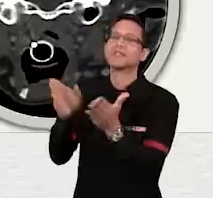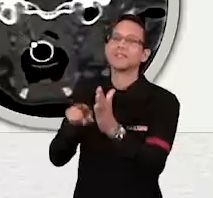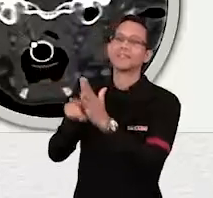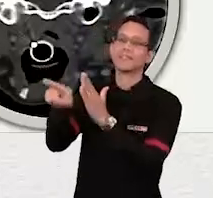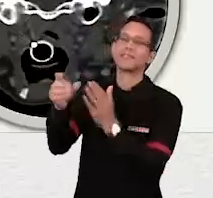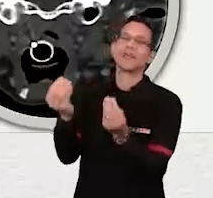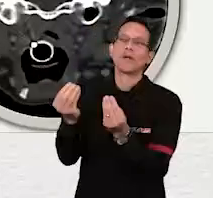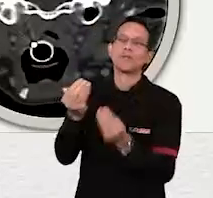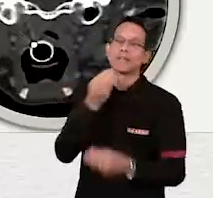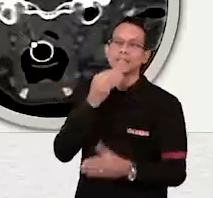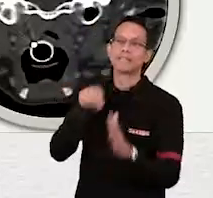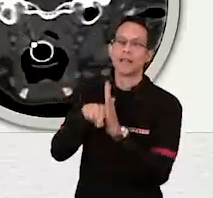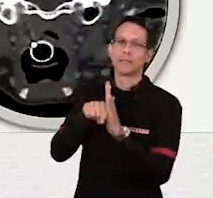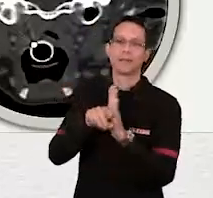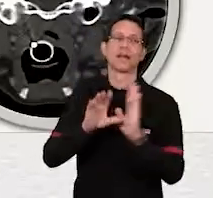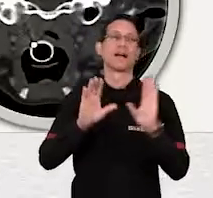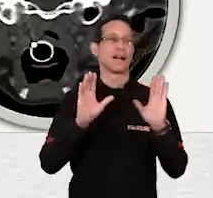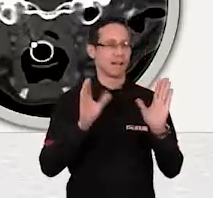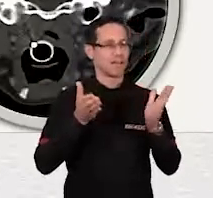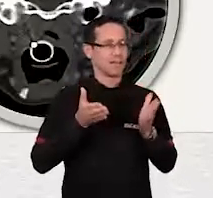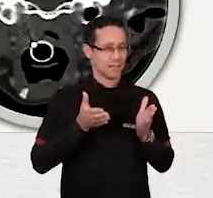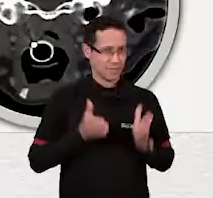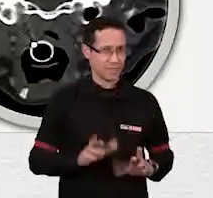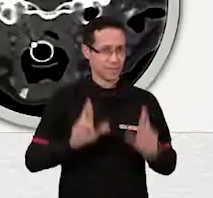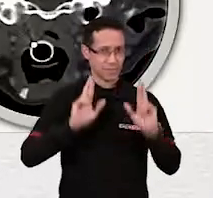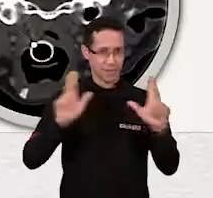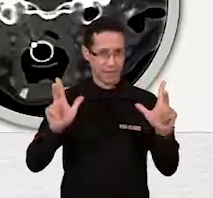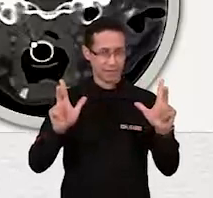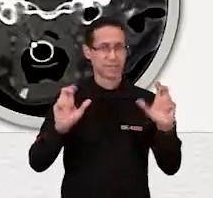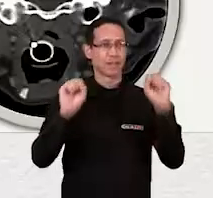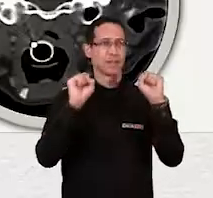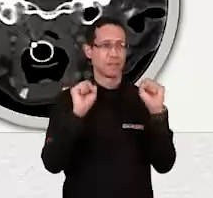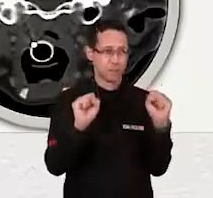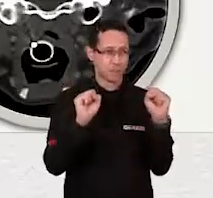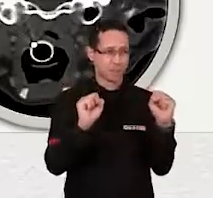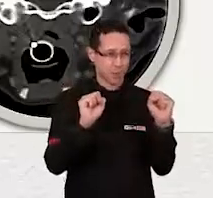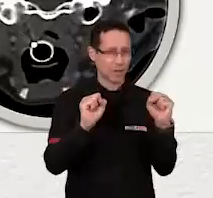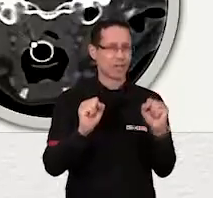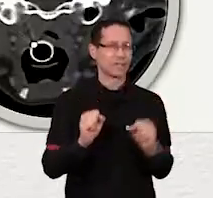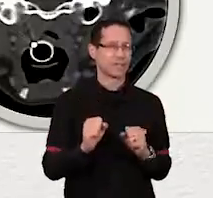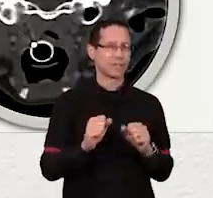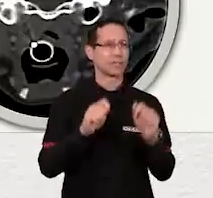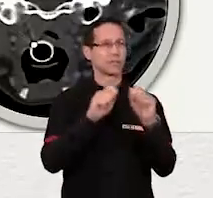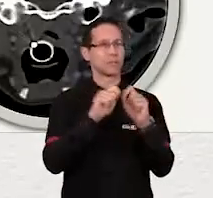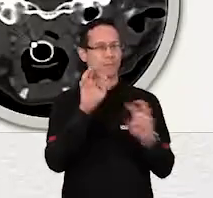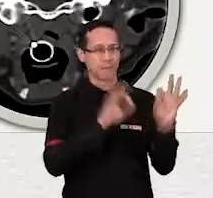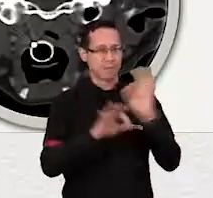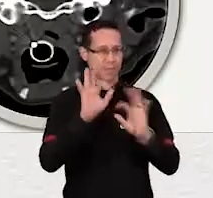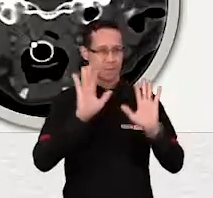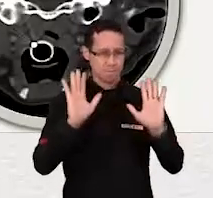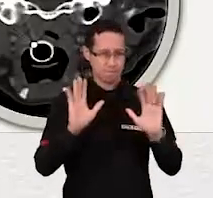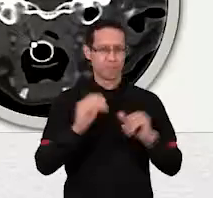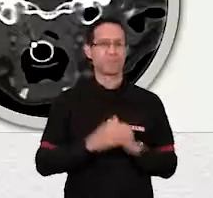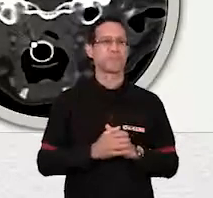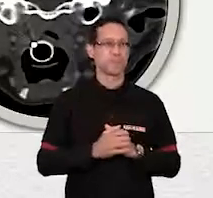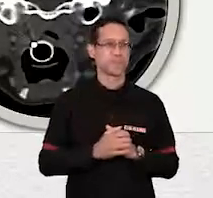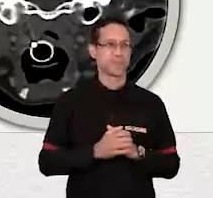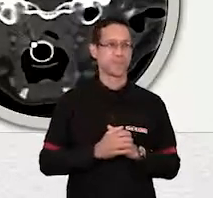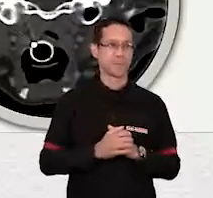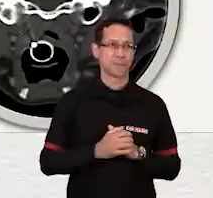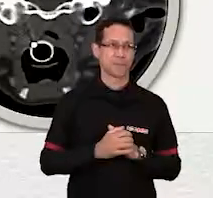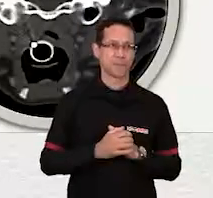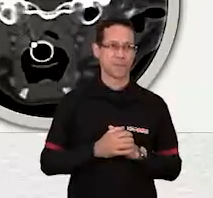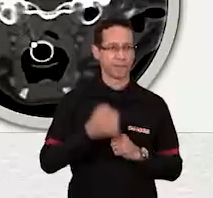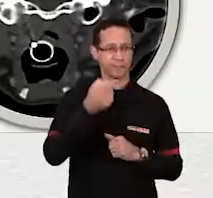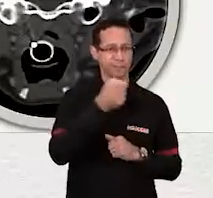Então, nos braquiocefálicos, né, a gente pode fazer, né, esquece,